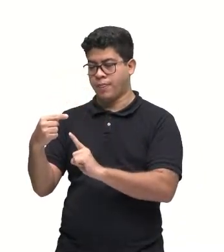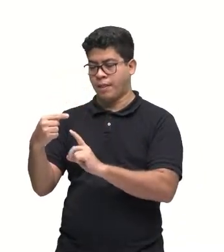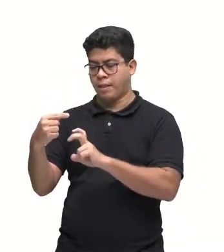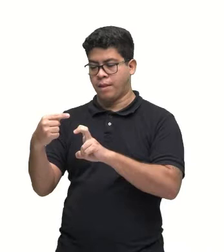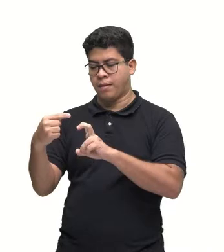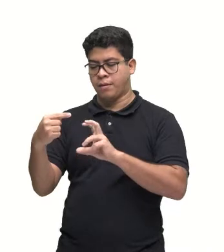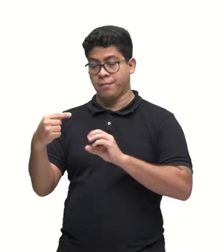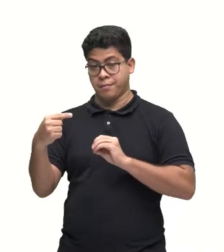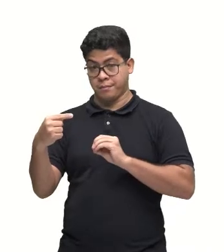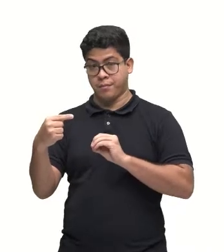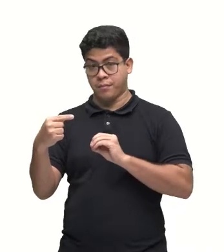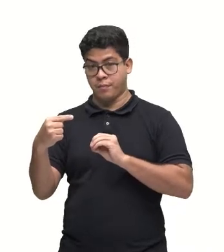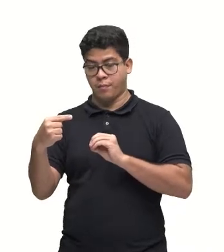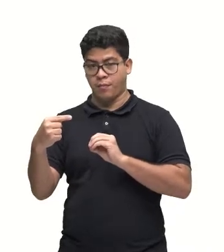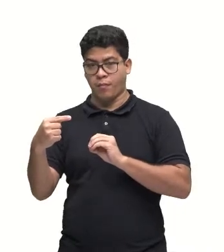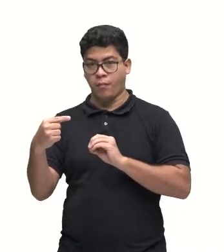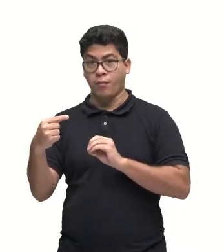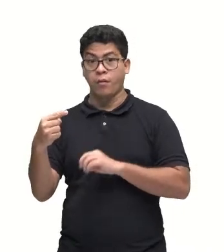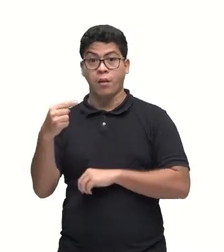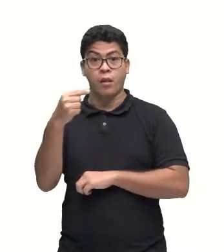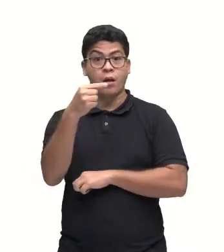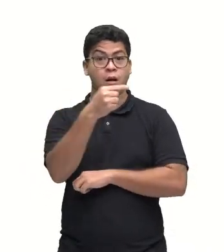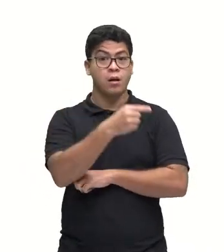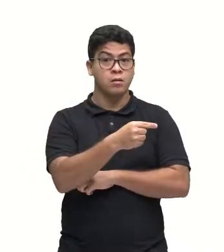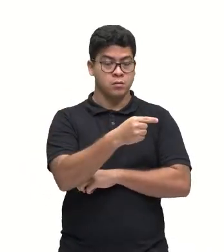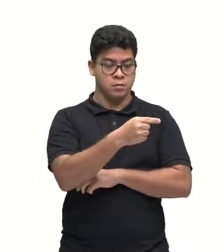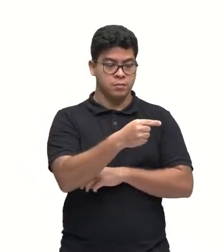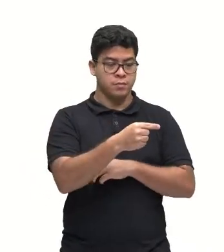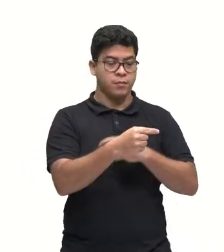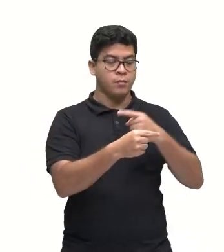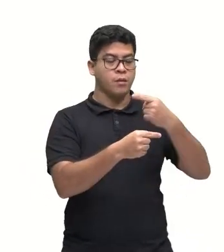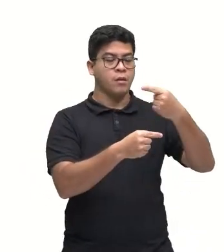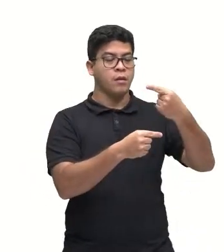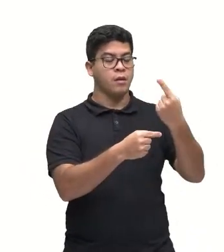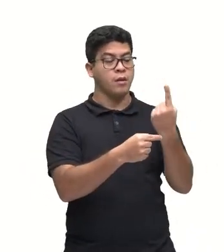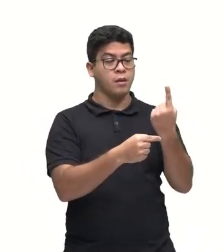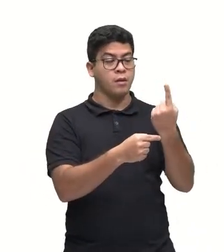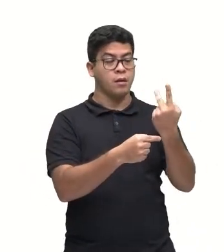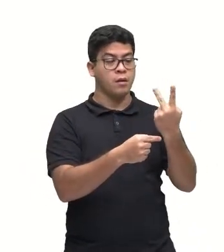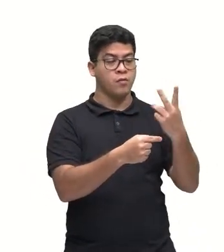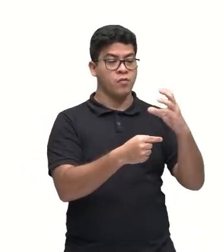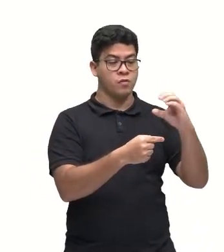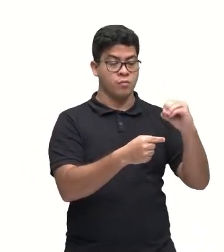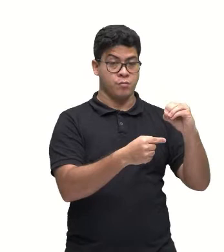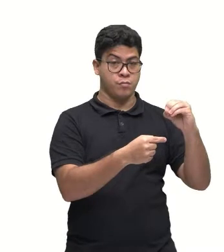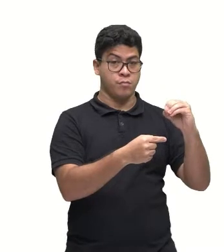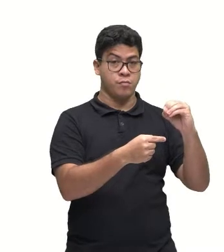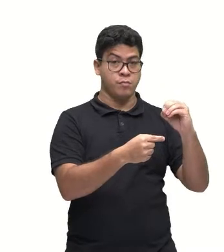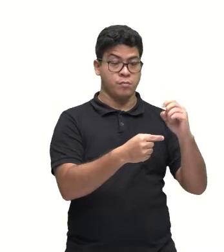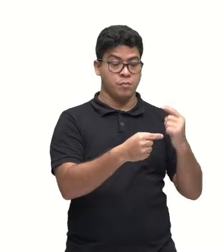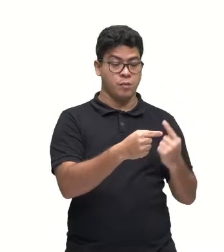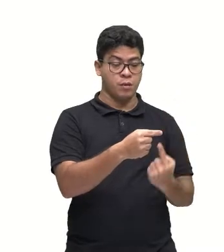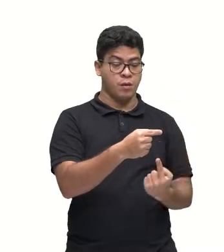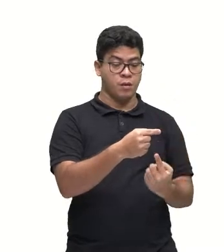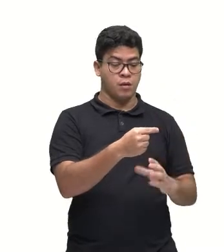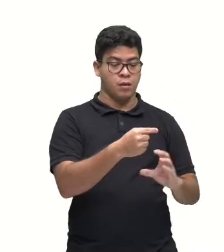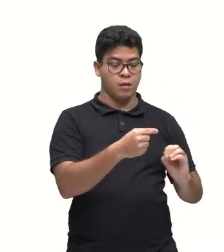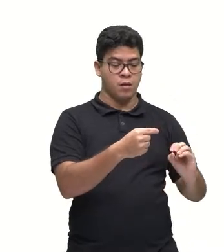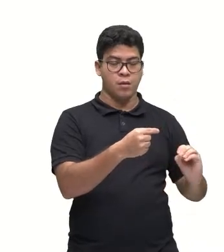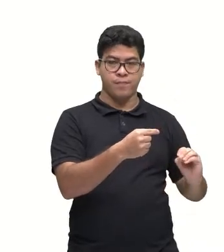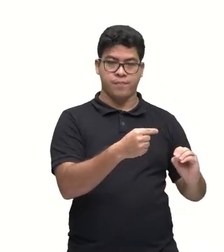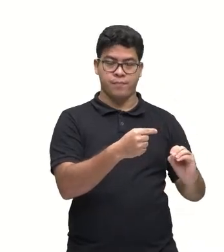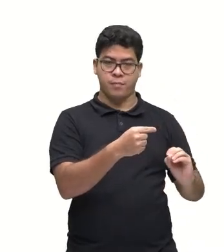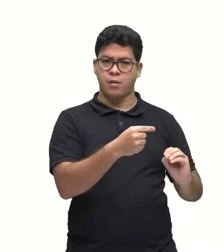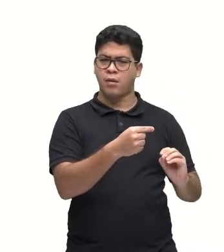correto? Se eu estou aumentando a quantidade de funcionários, esse valor vocês acham que vai aumentar ou vai